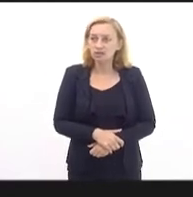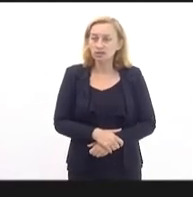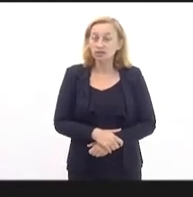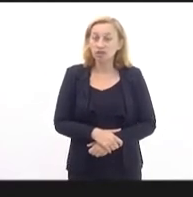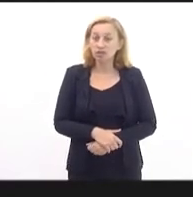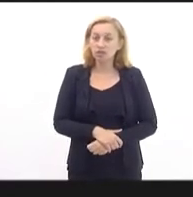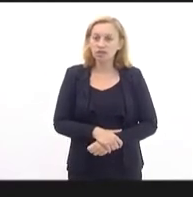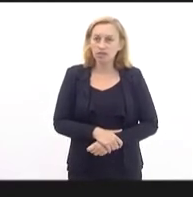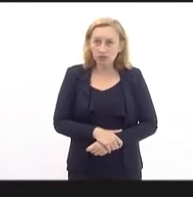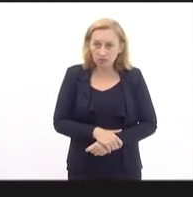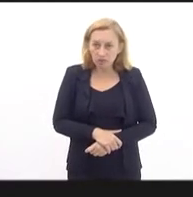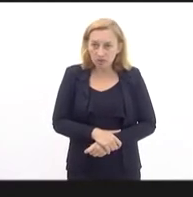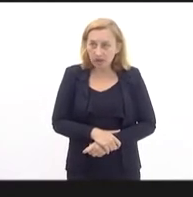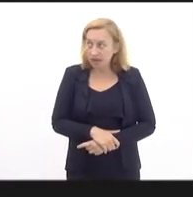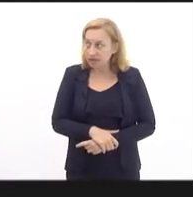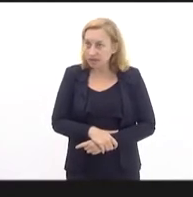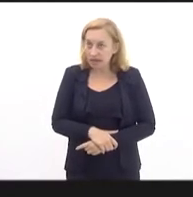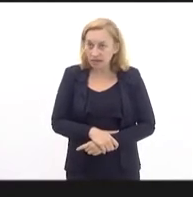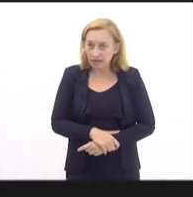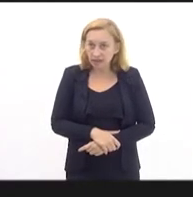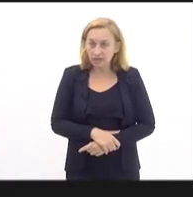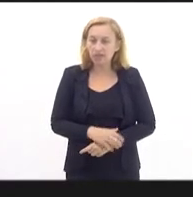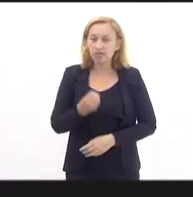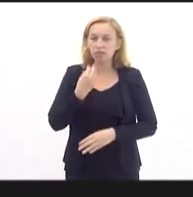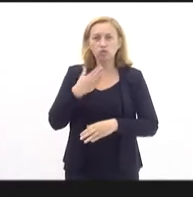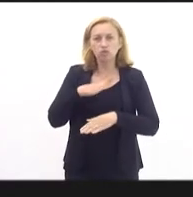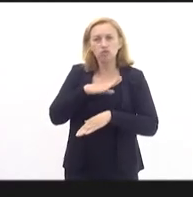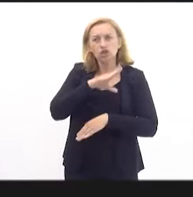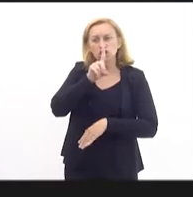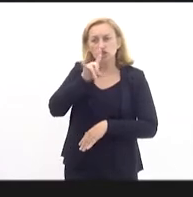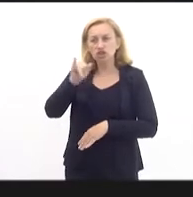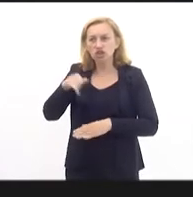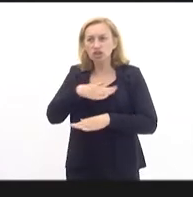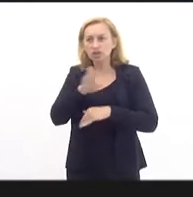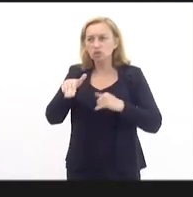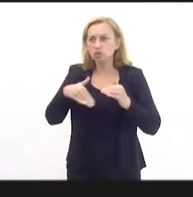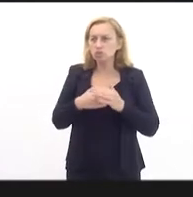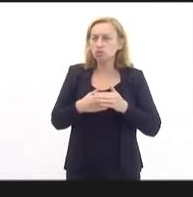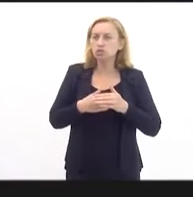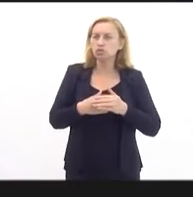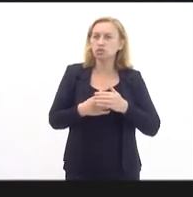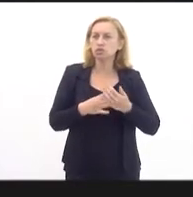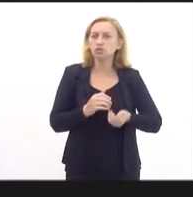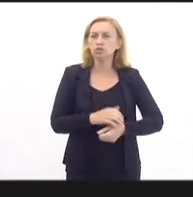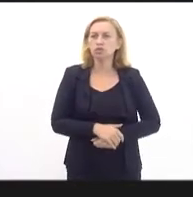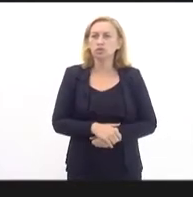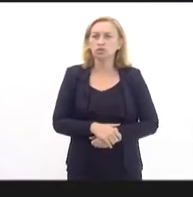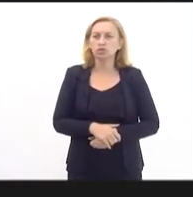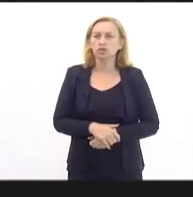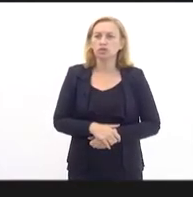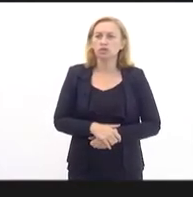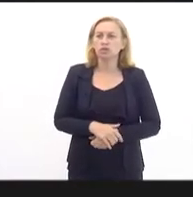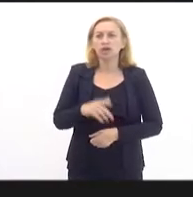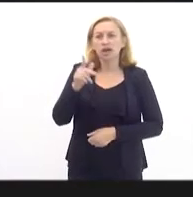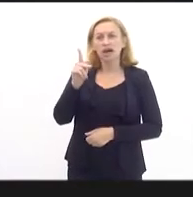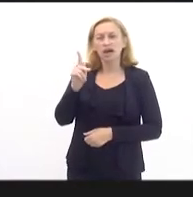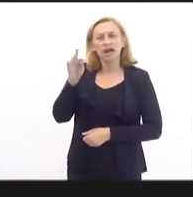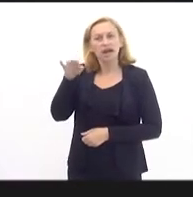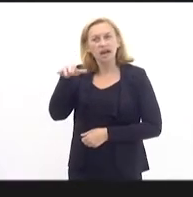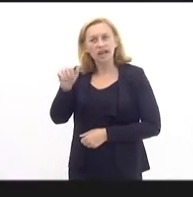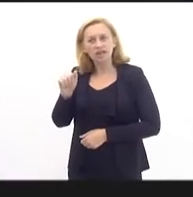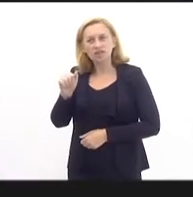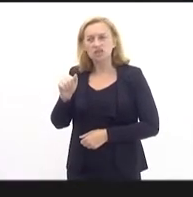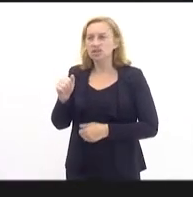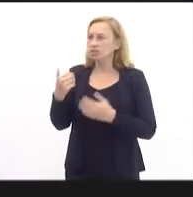CPI. Bom dia a todos os deputados. Queria cumprimentar a Kátia Cardoso. Obrigado por